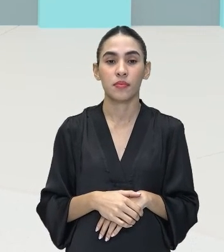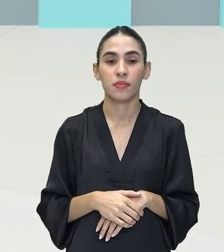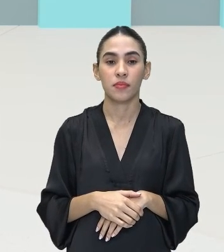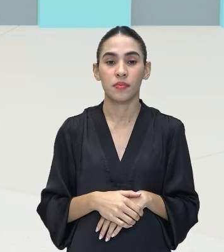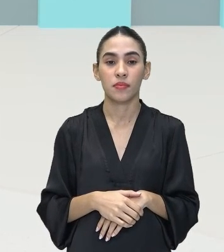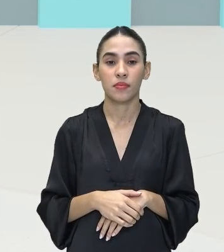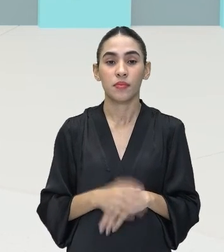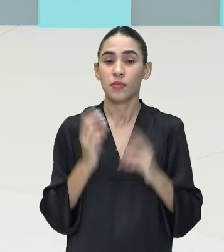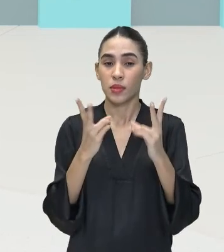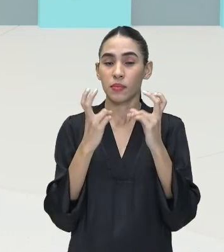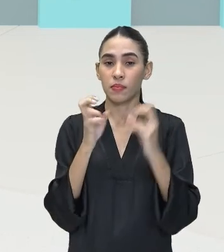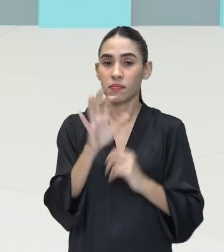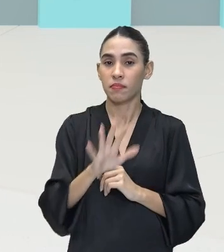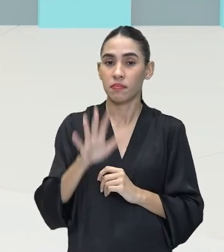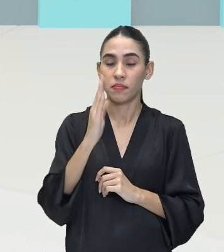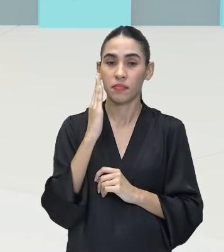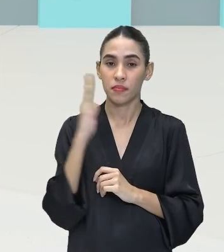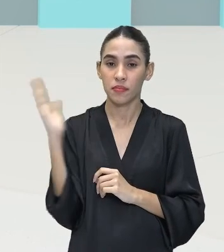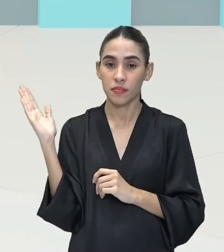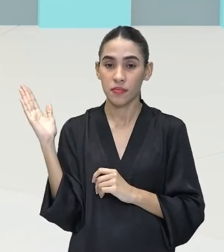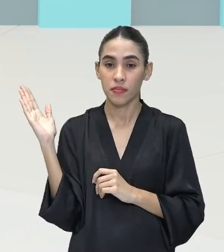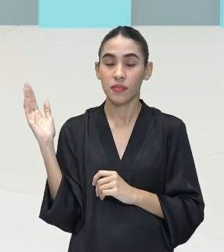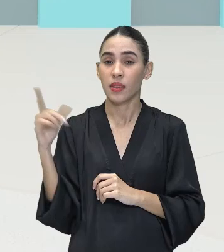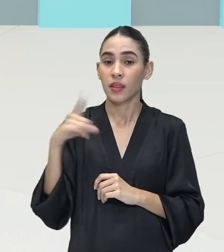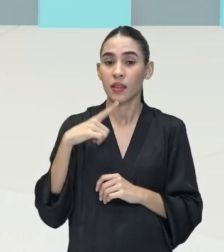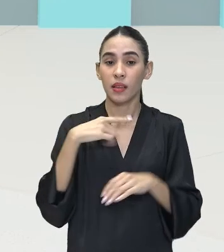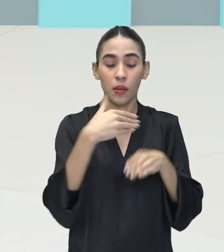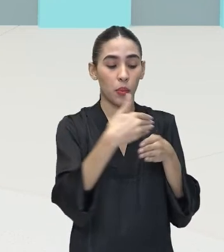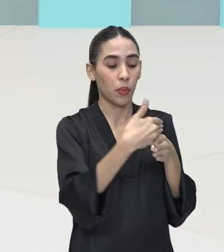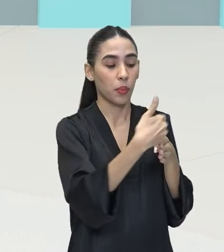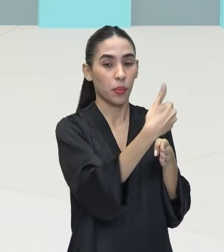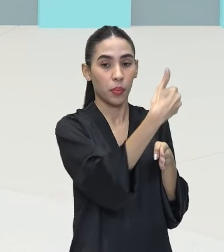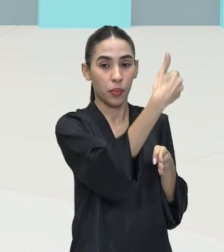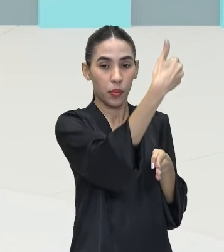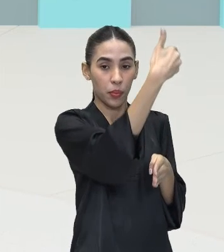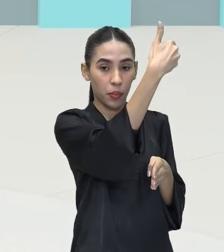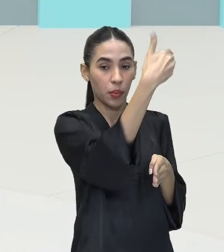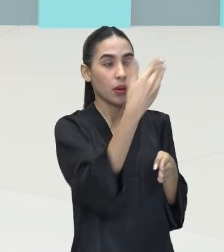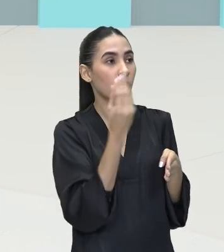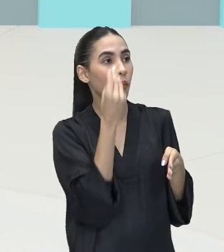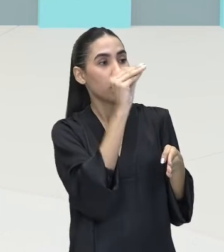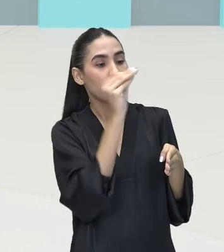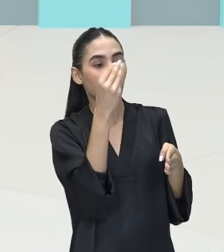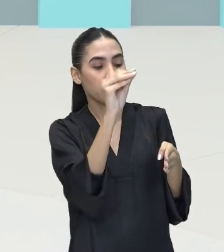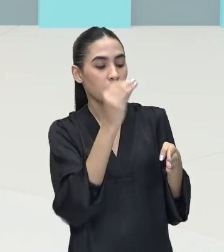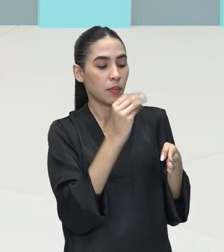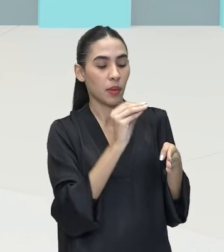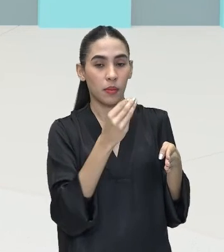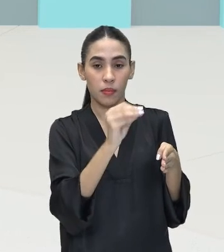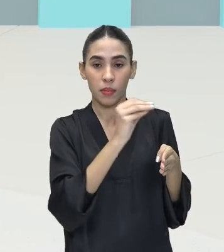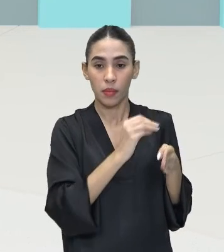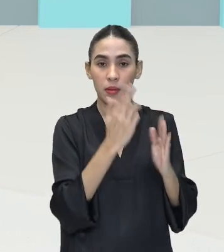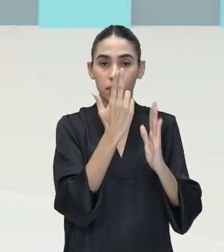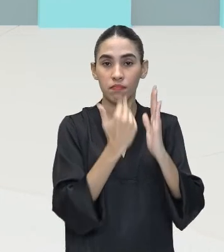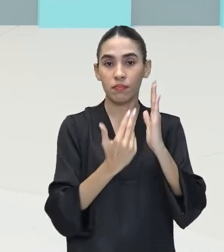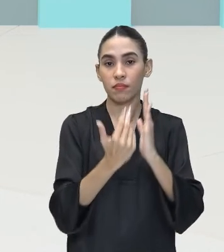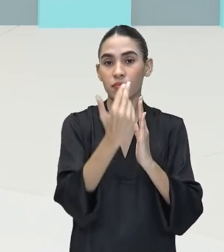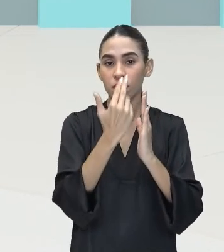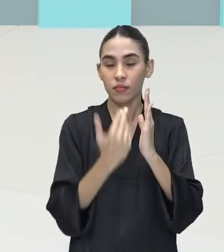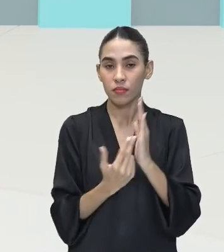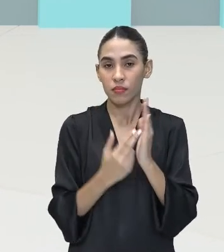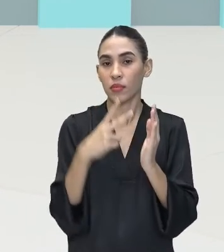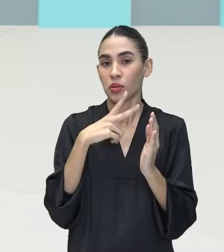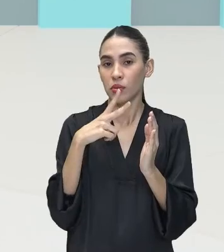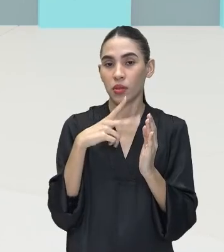ler. Aqui tem uma tela vazia. Vocês podem colocar uma peça individualmente,